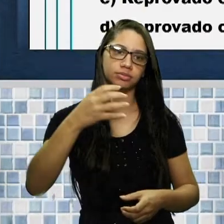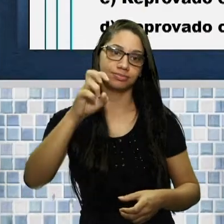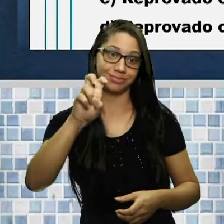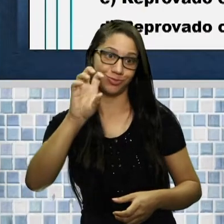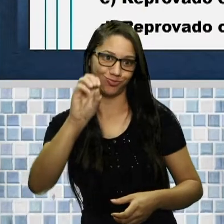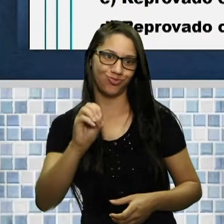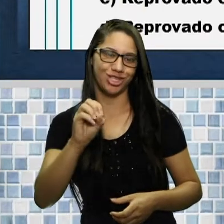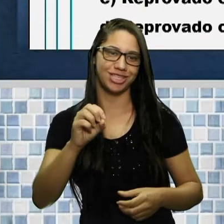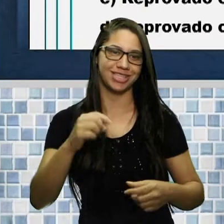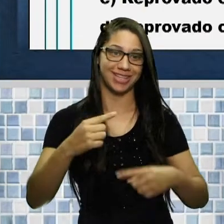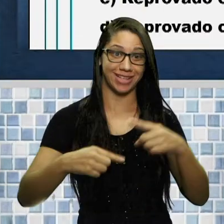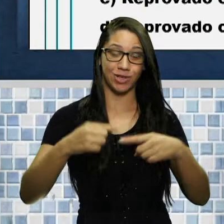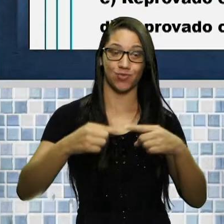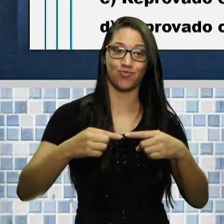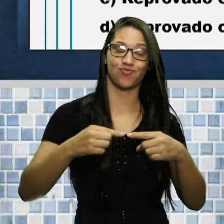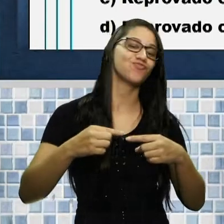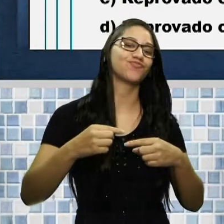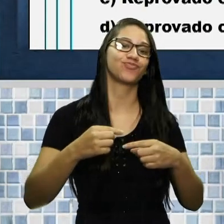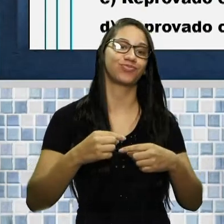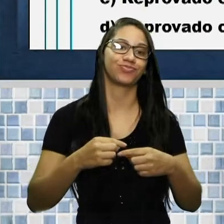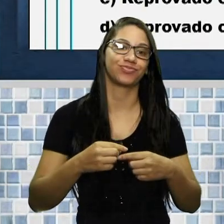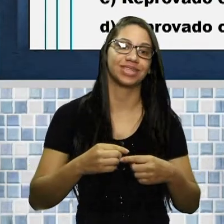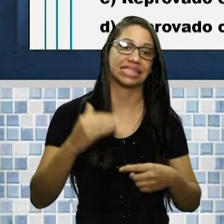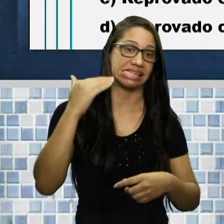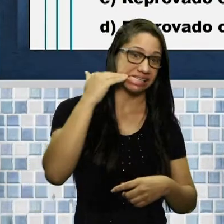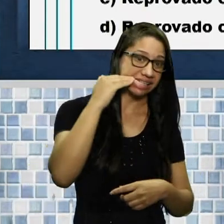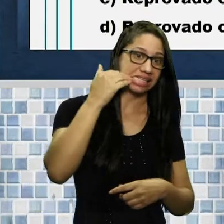peças, 180 prestavam